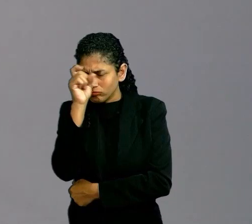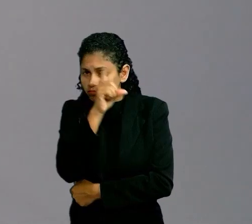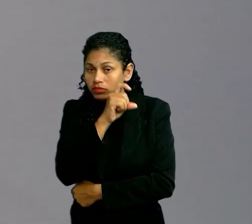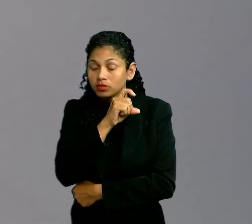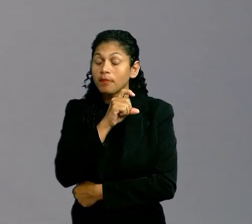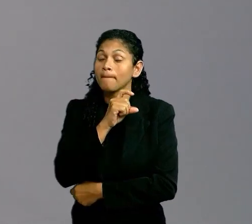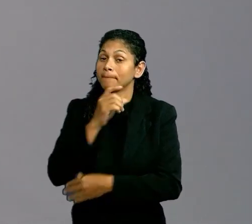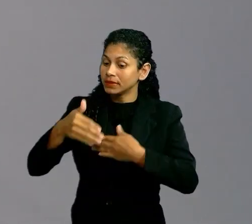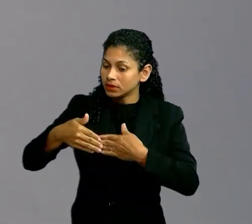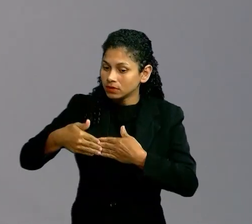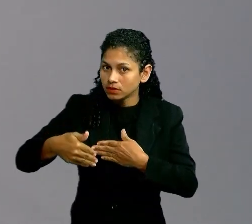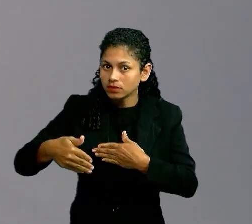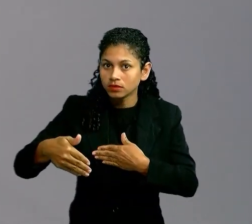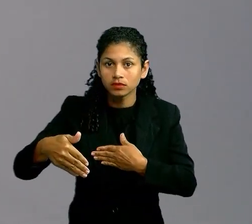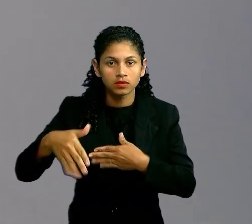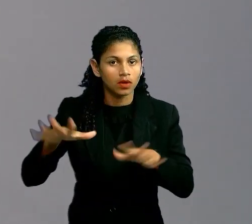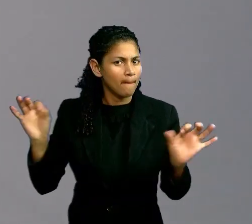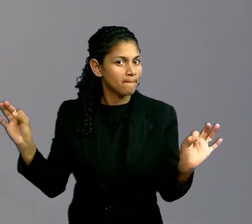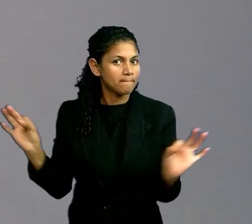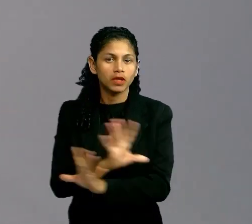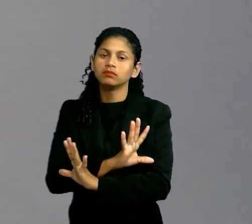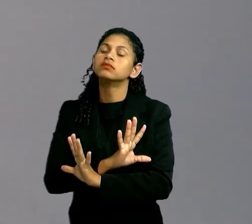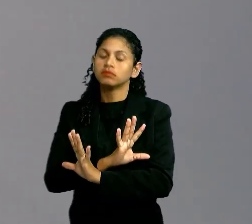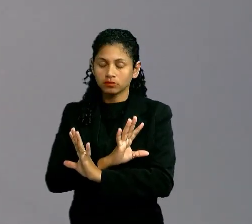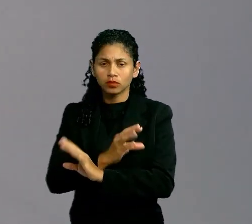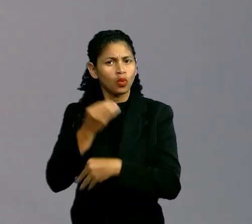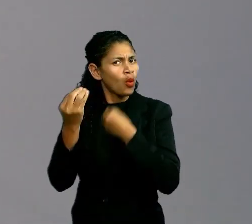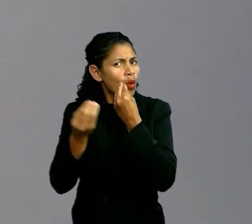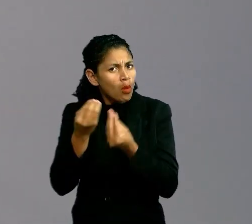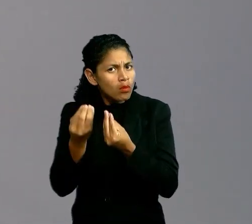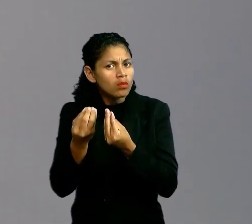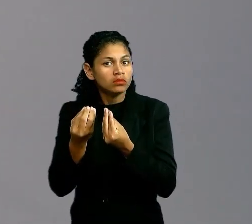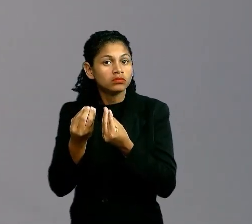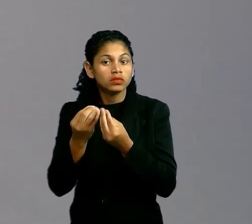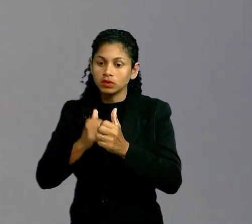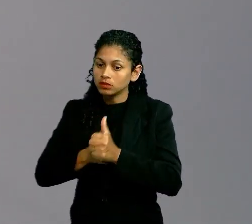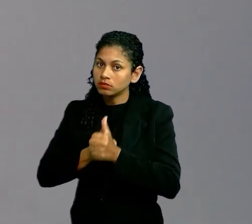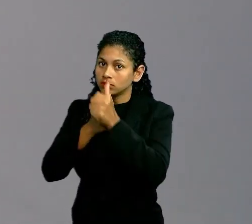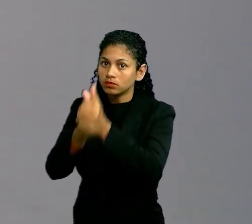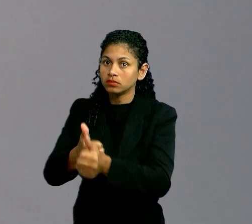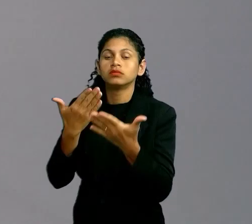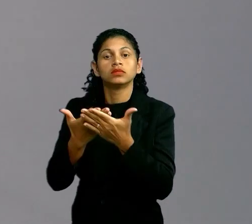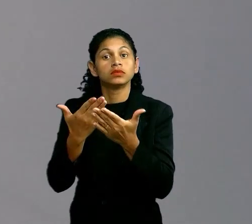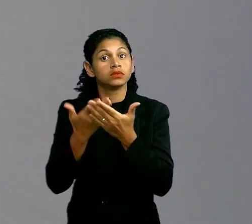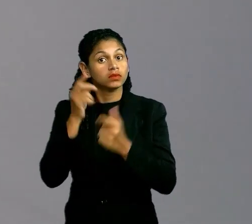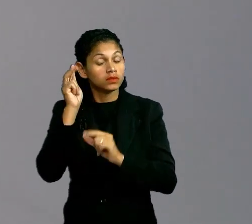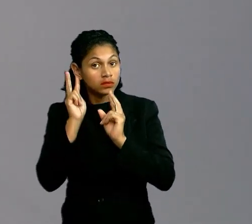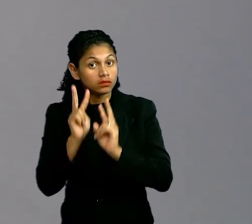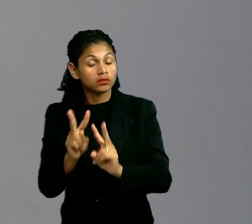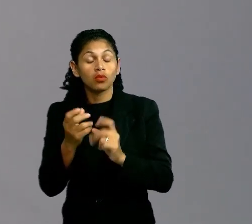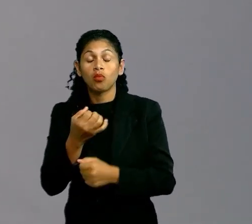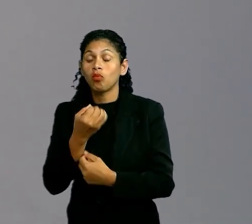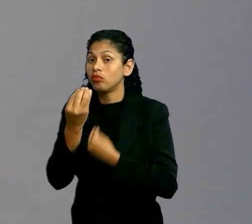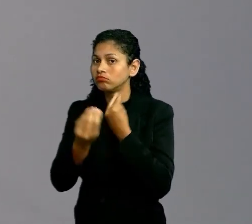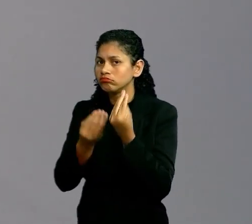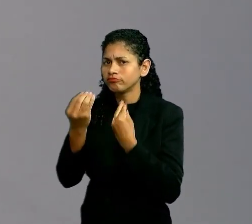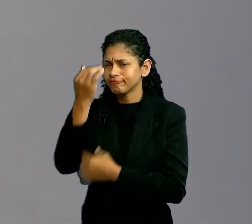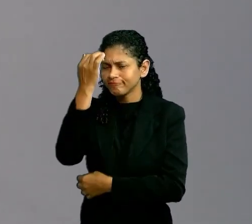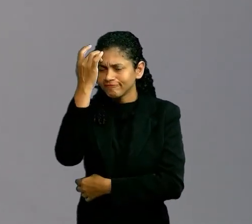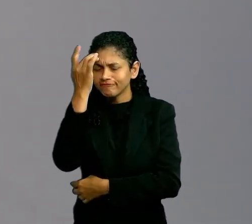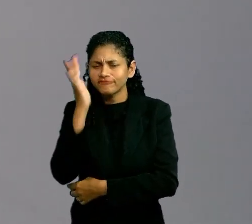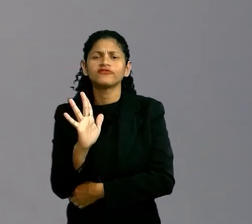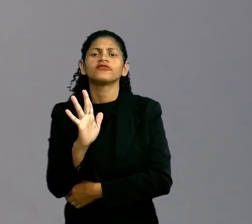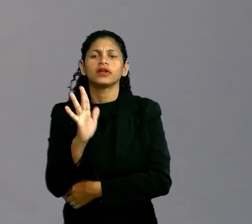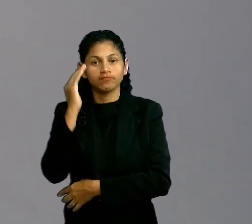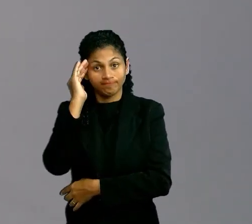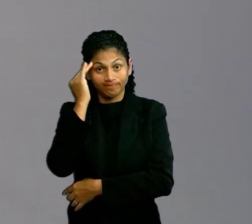agora isso pode acabar. Como é que pode ser isso? Acompanhe a nossa aula e você vai ver como é fácil compreender esse conteúdo,